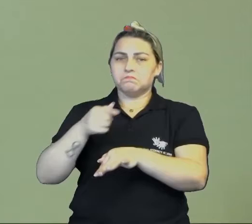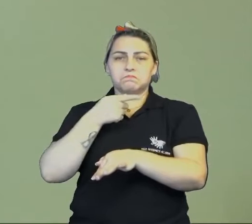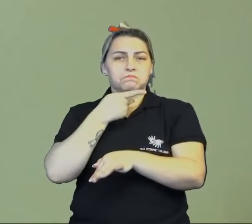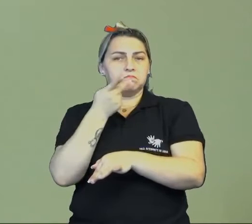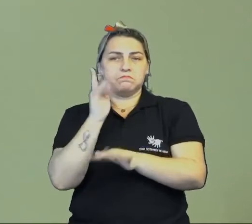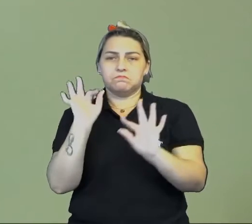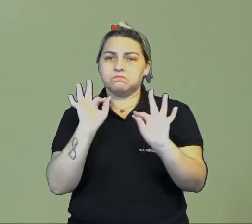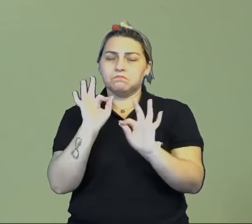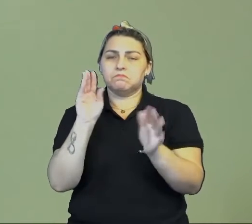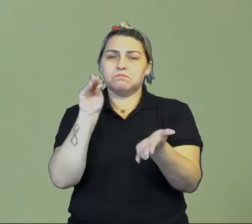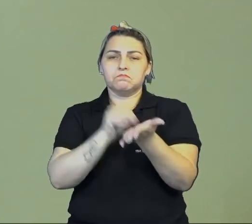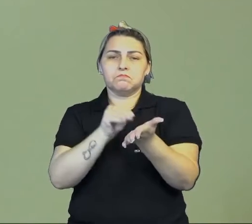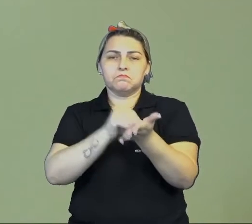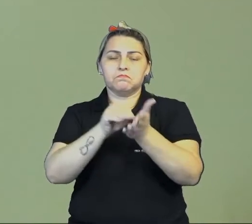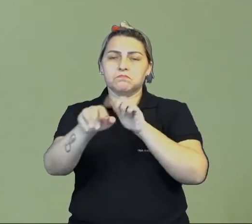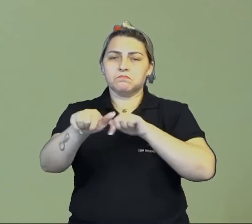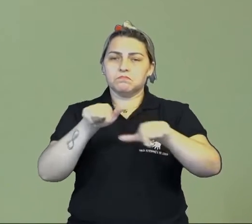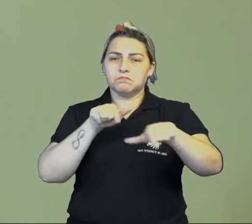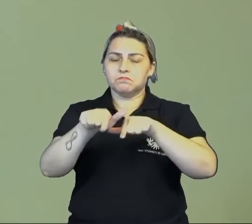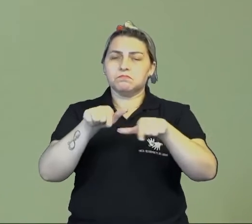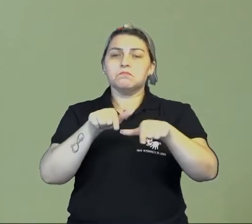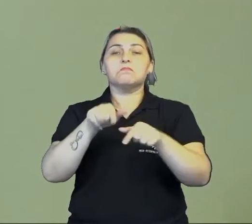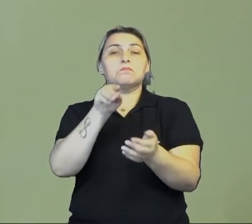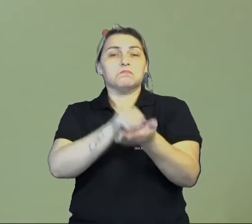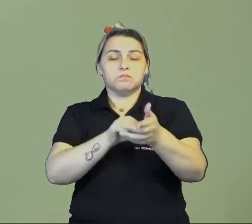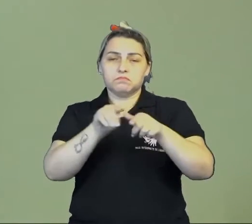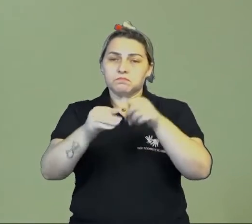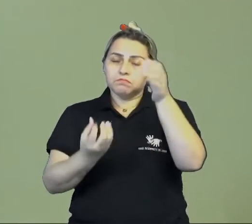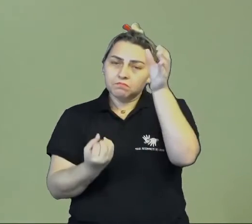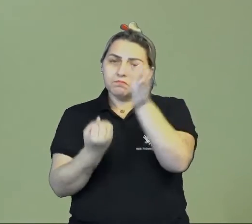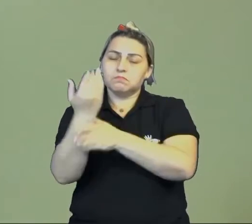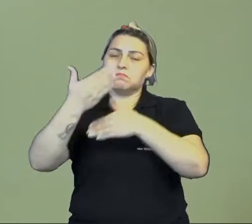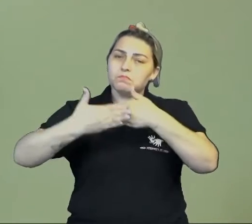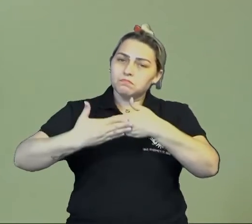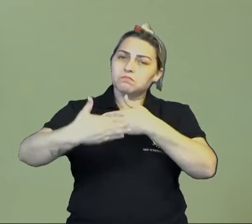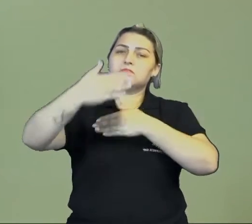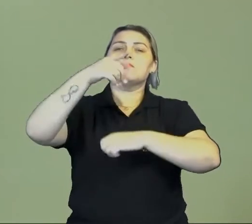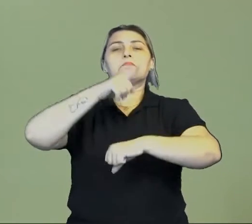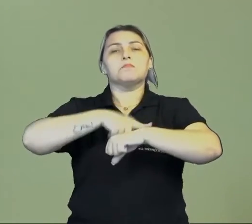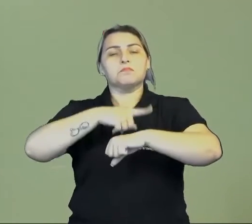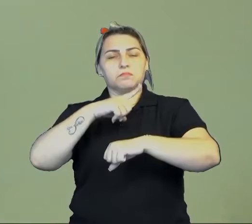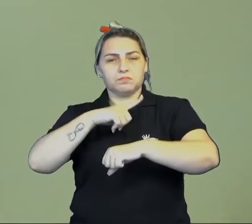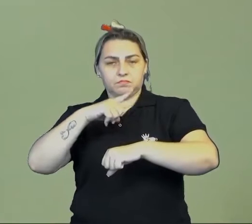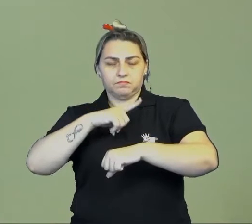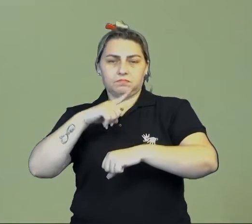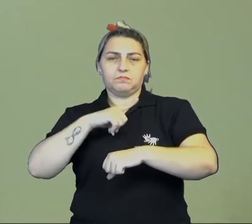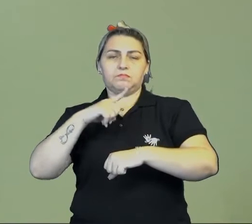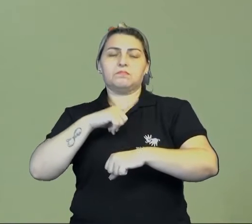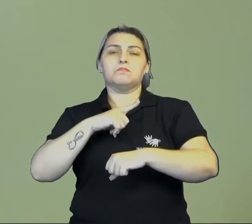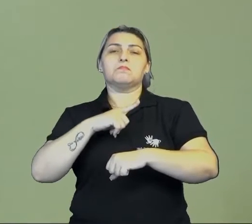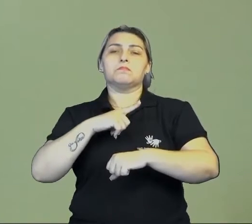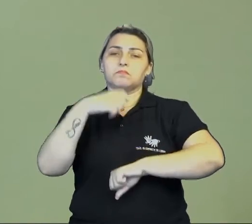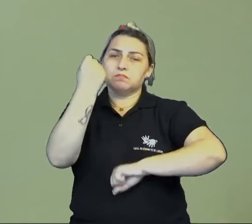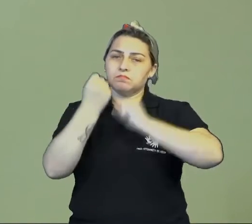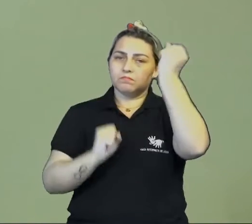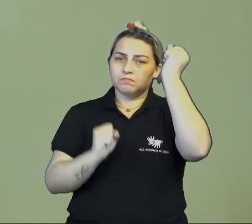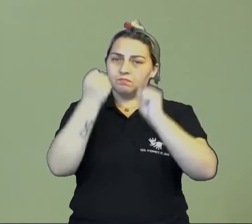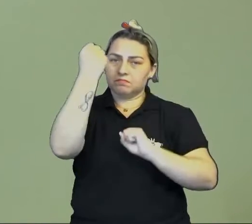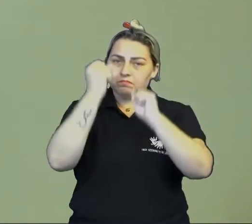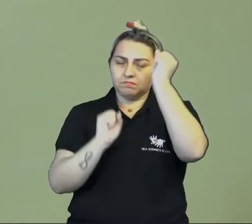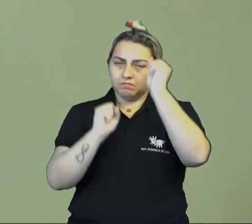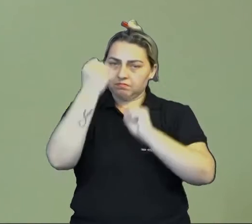desemprego. O desemprego ele surgiu a partir do momento que nós tivemos o estabelecimento da indústria.